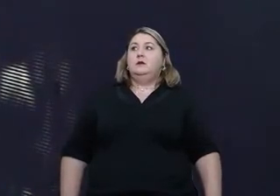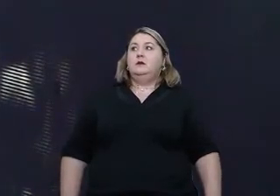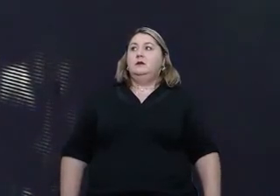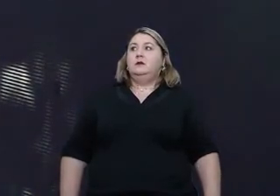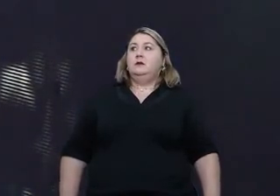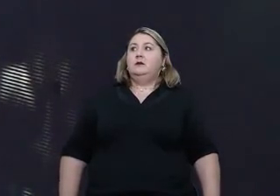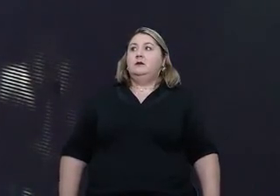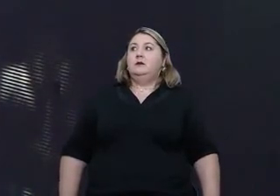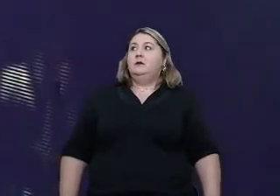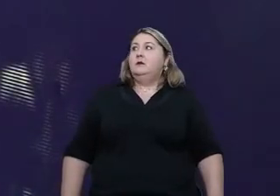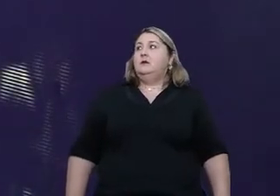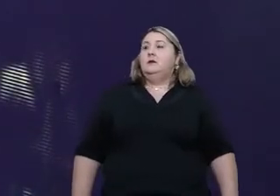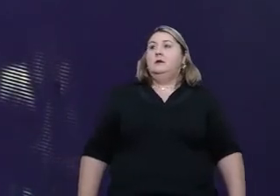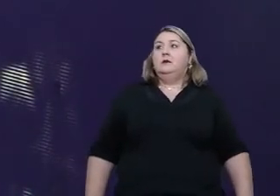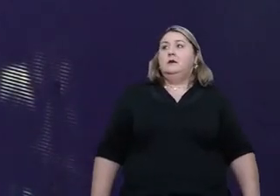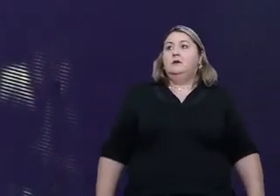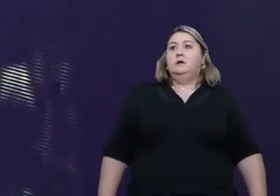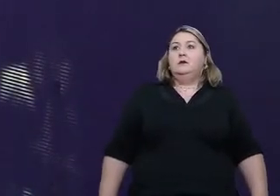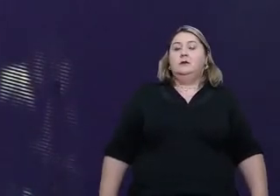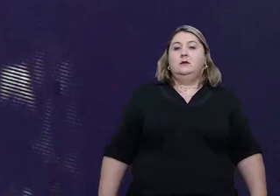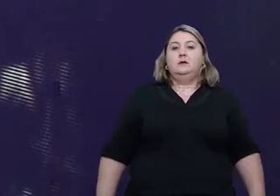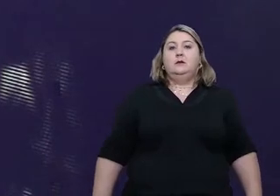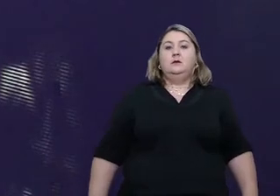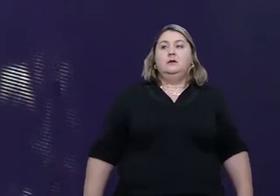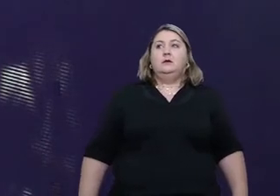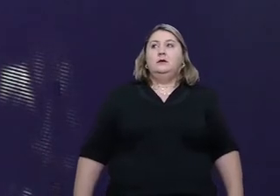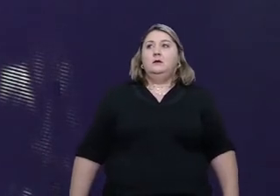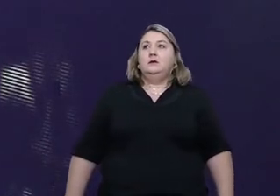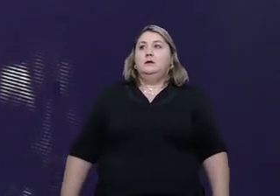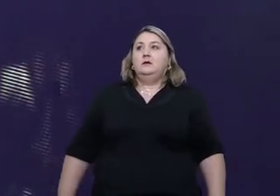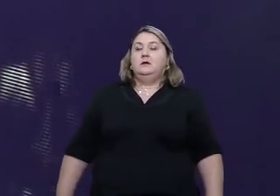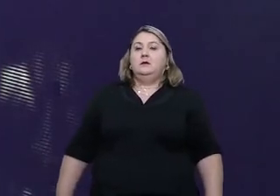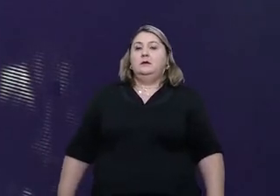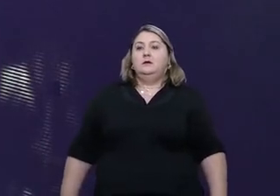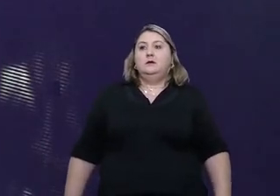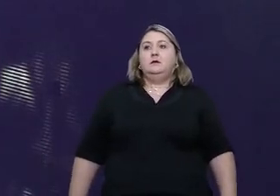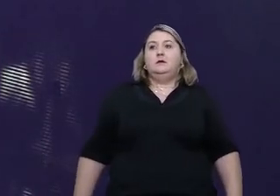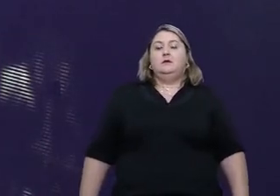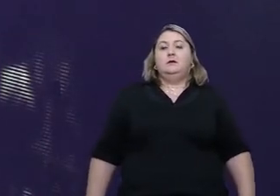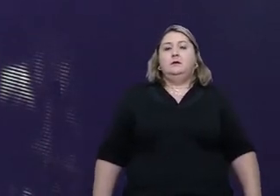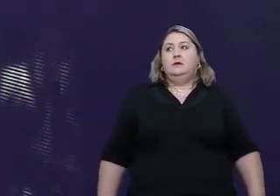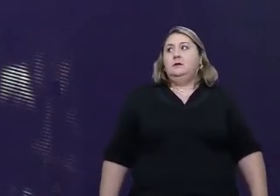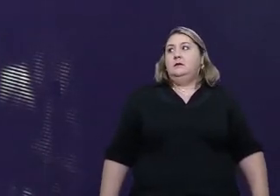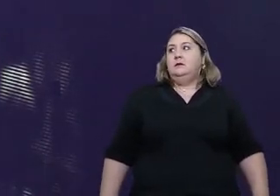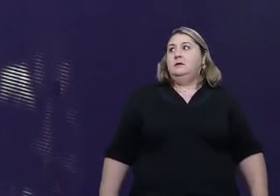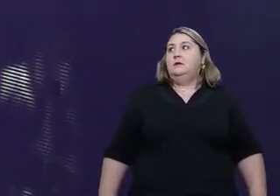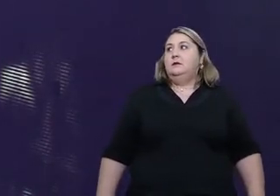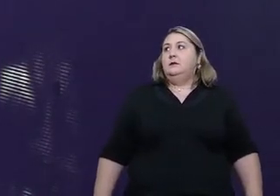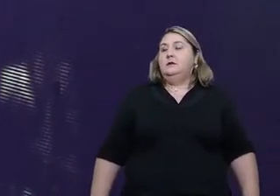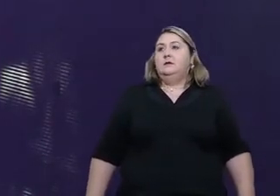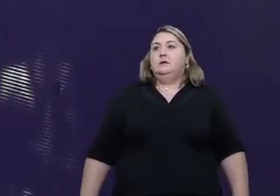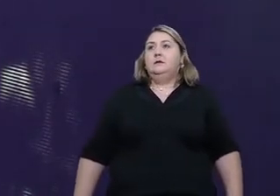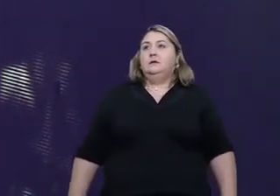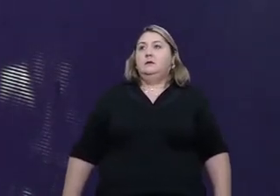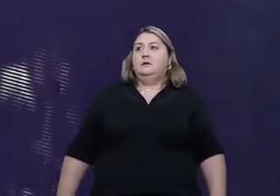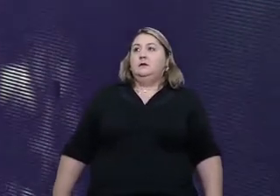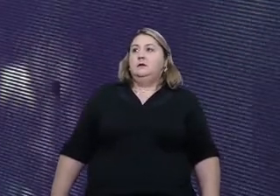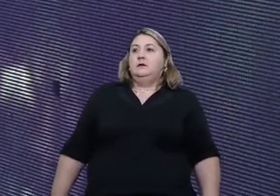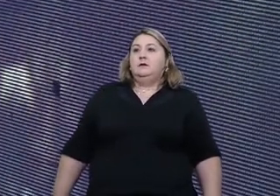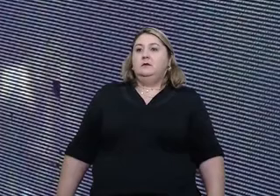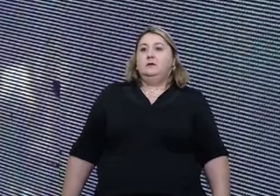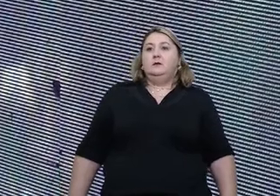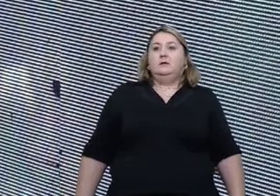vendo aí. O que tá pegando aqui que eu não fui avisado? Ah, é Ribite o apelido? Isso, é,